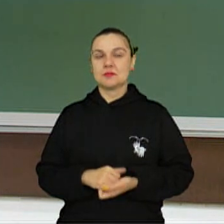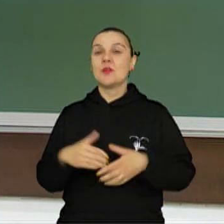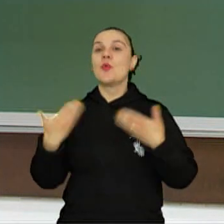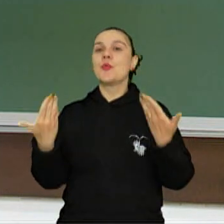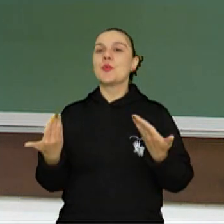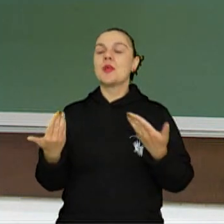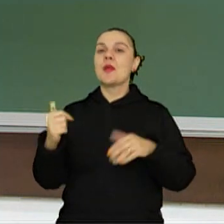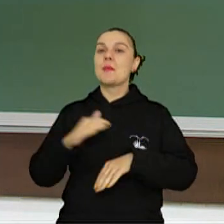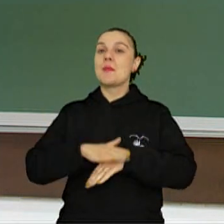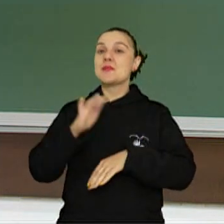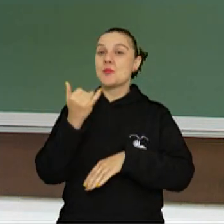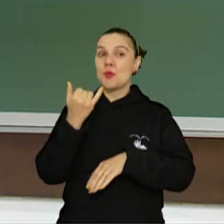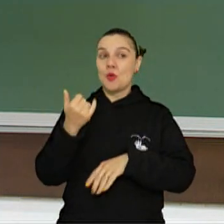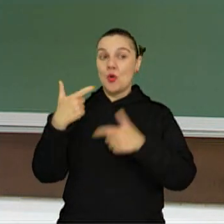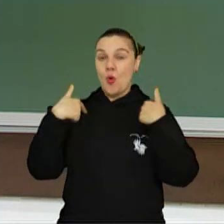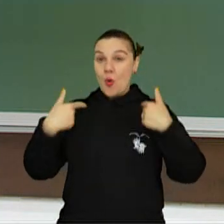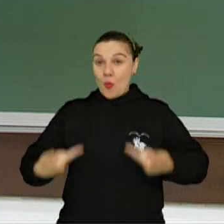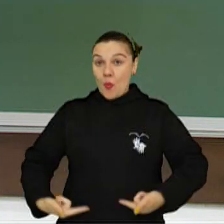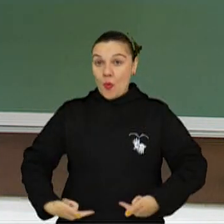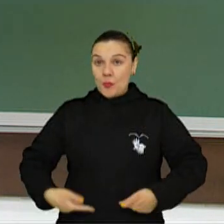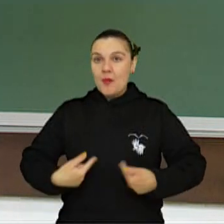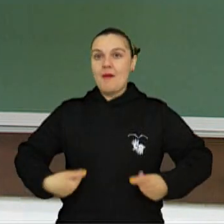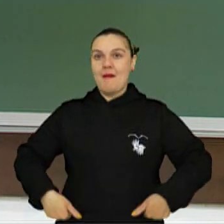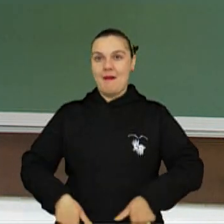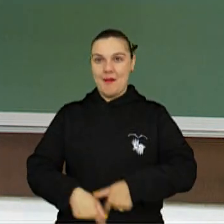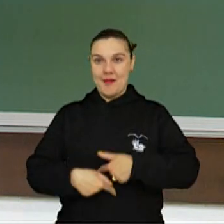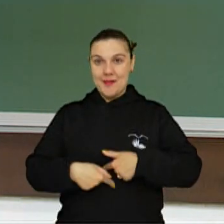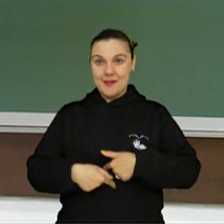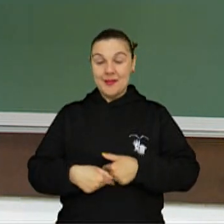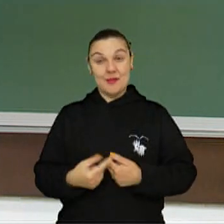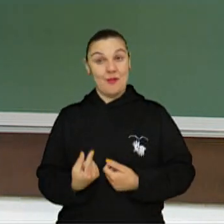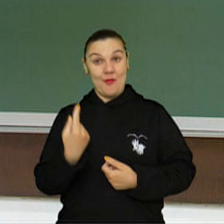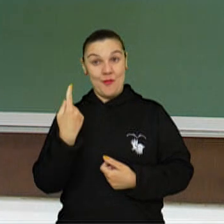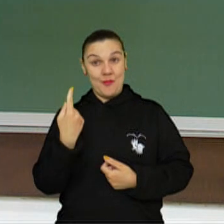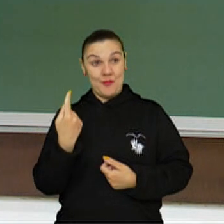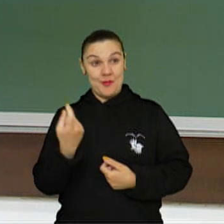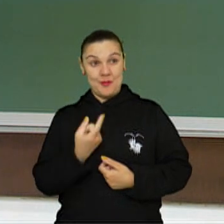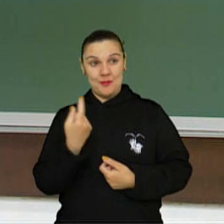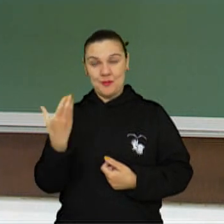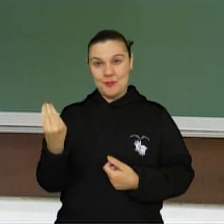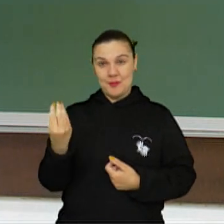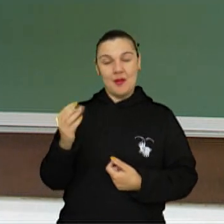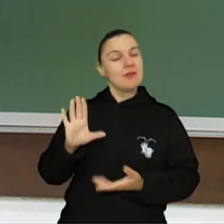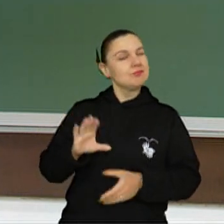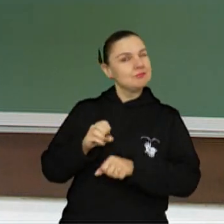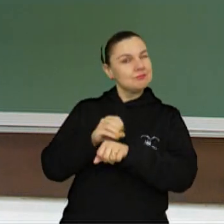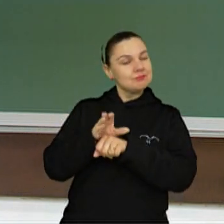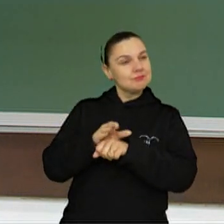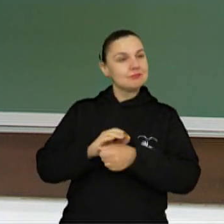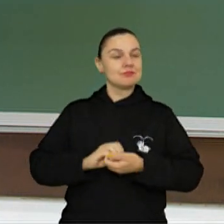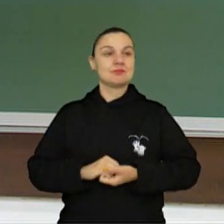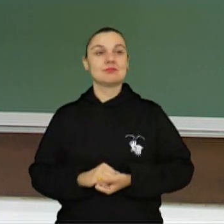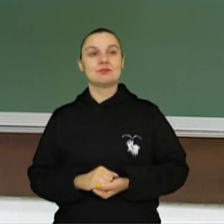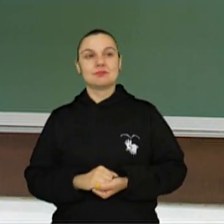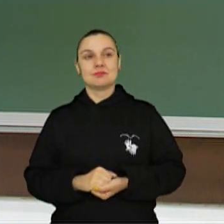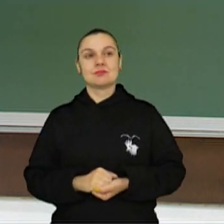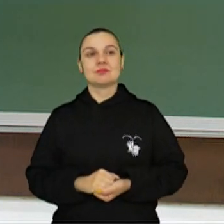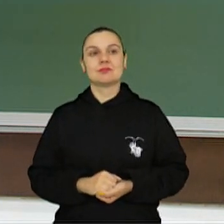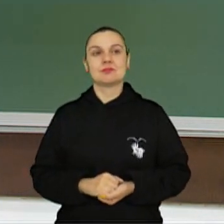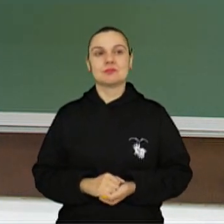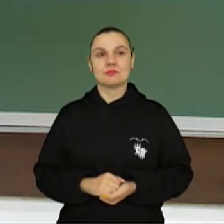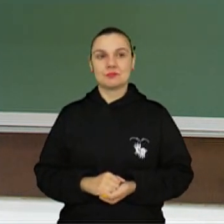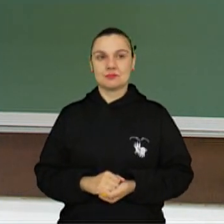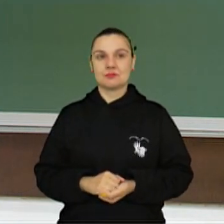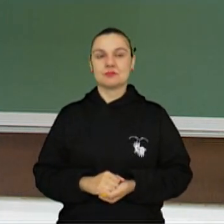O que importa aqui é a parte do corpo humano. E qual que é? La barriga. Singular ou plural é aquela dica. Letra E,